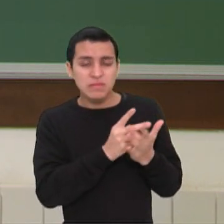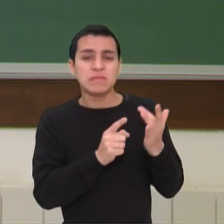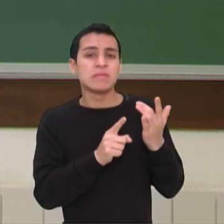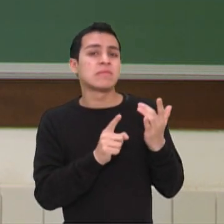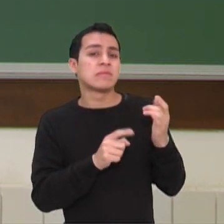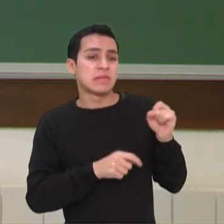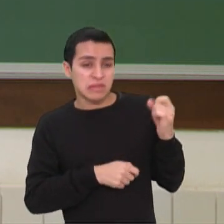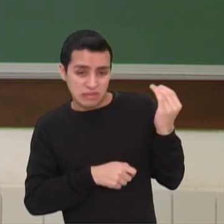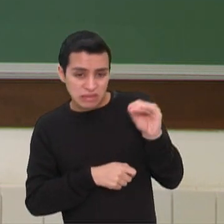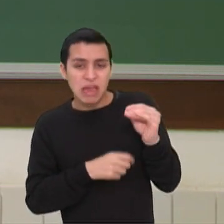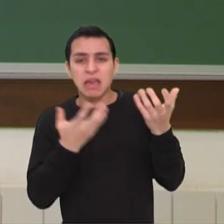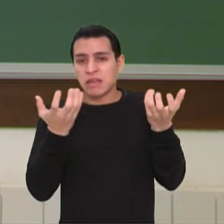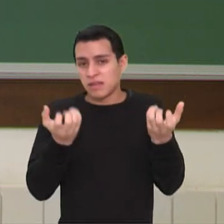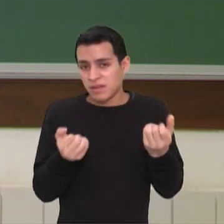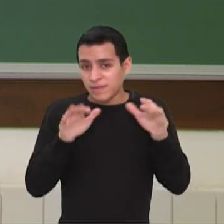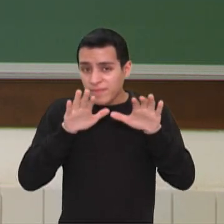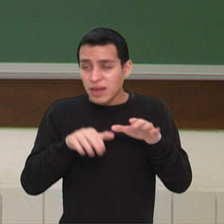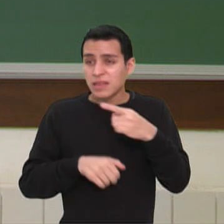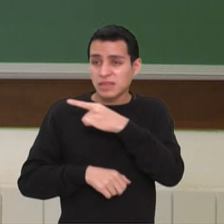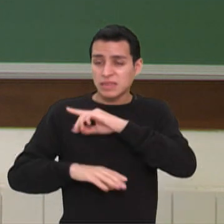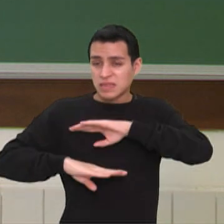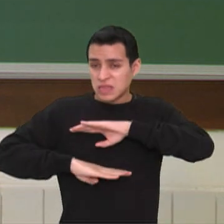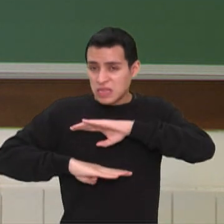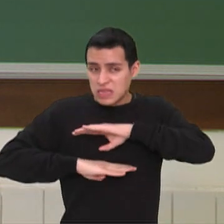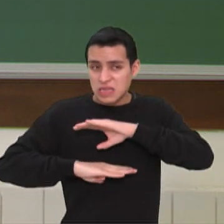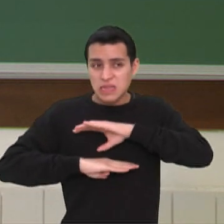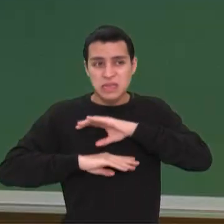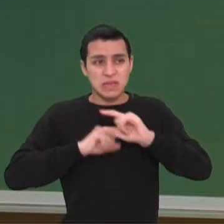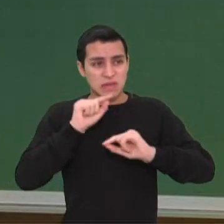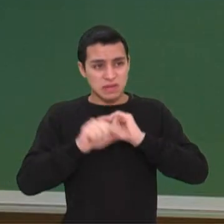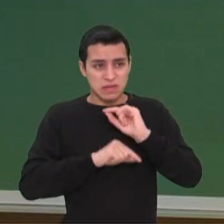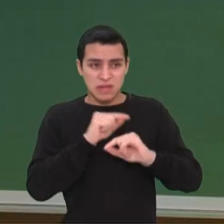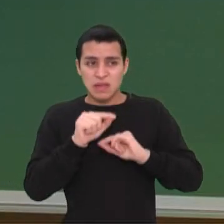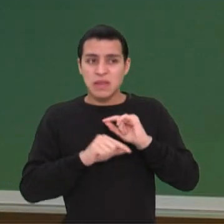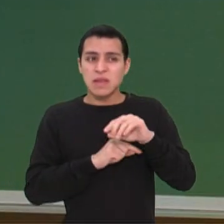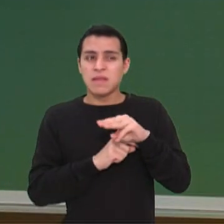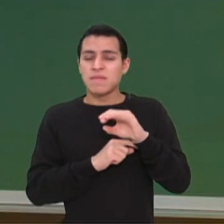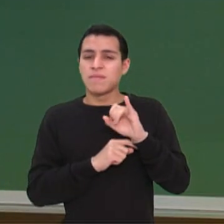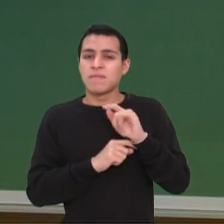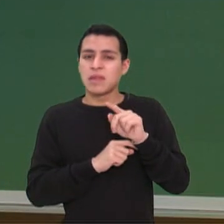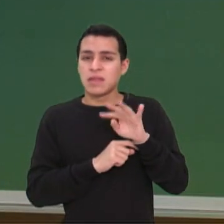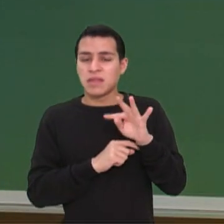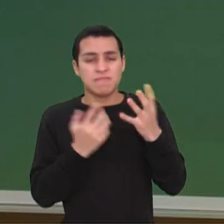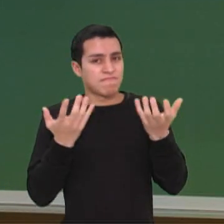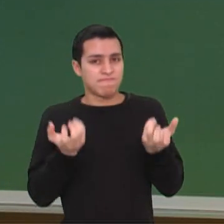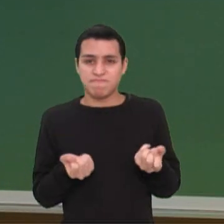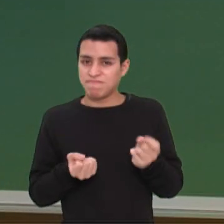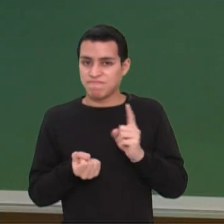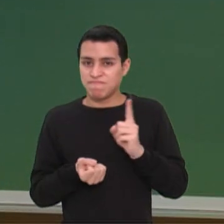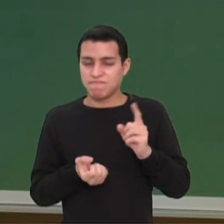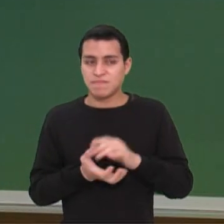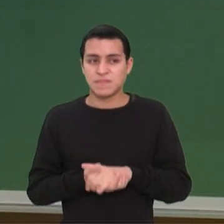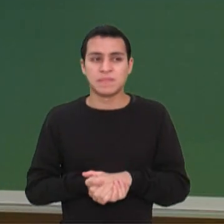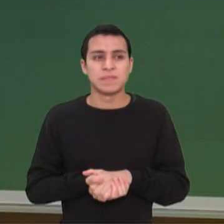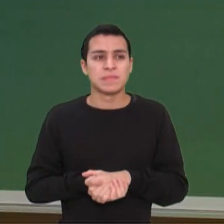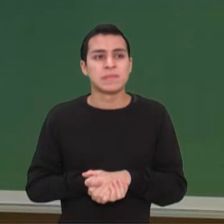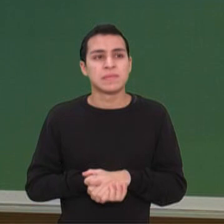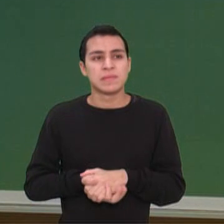porque ele aceita. Mas no caso de may, como eu falei para vocês, não é possível.